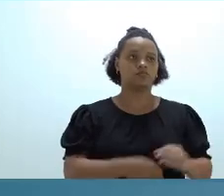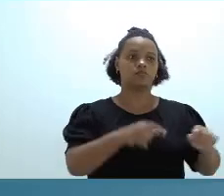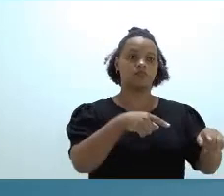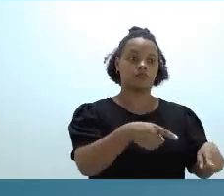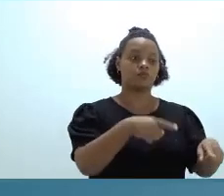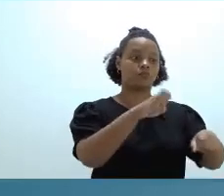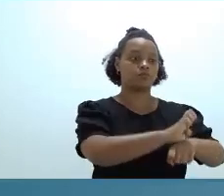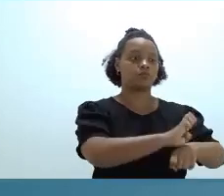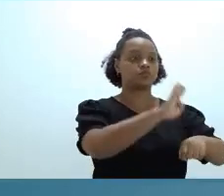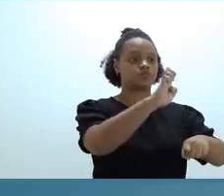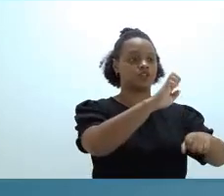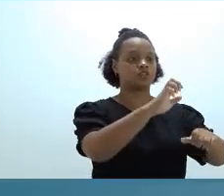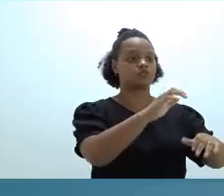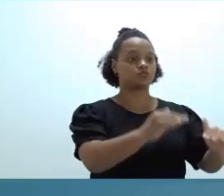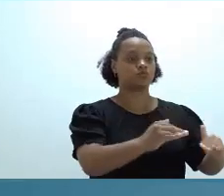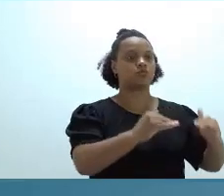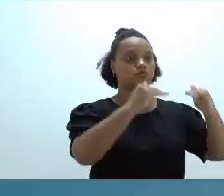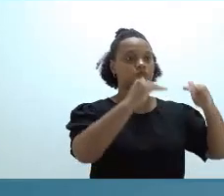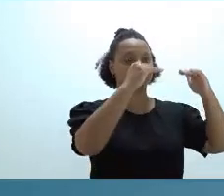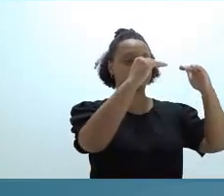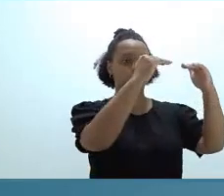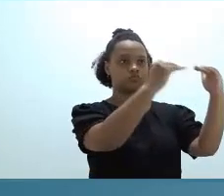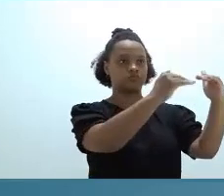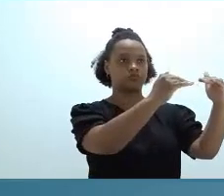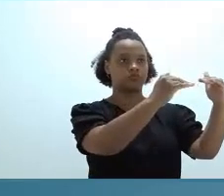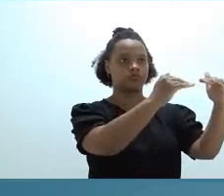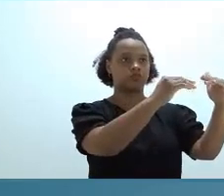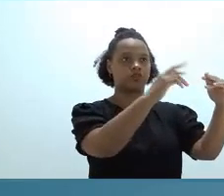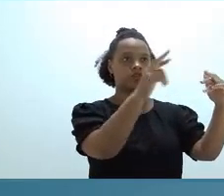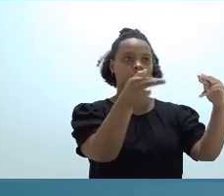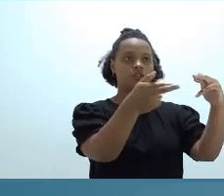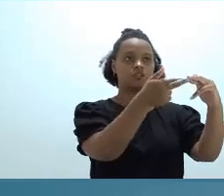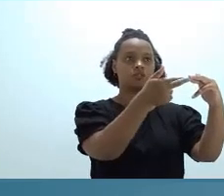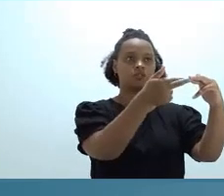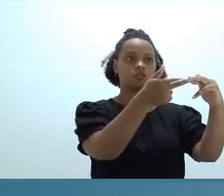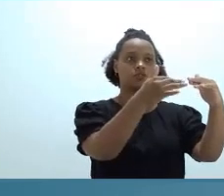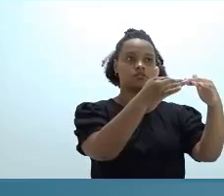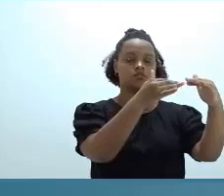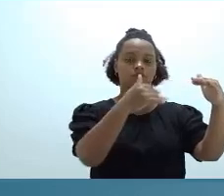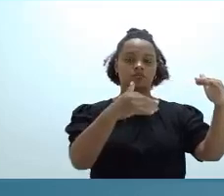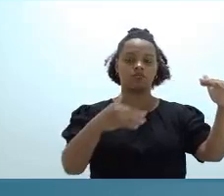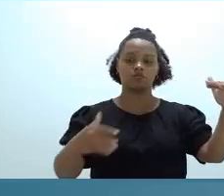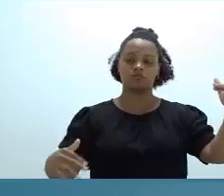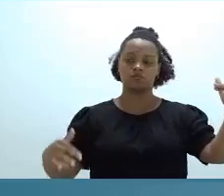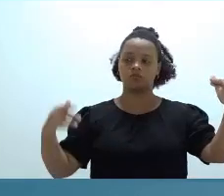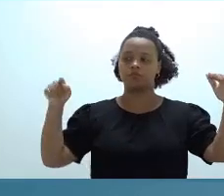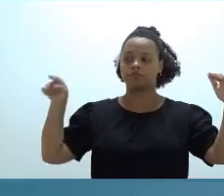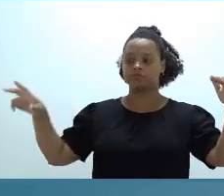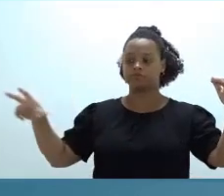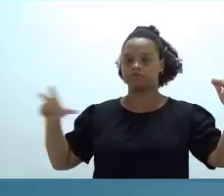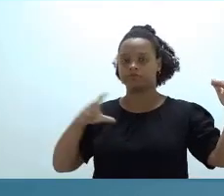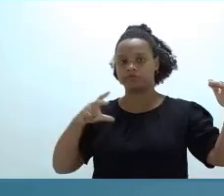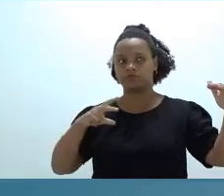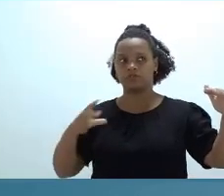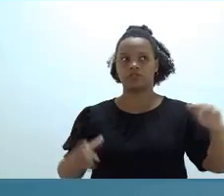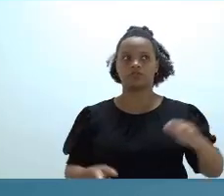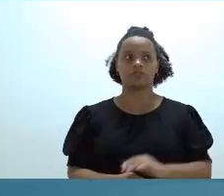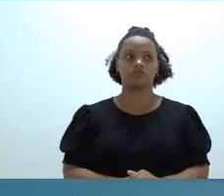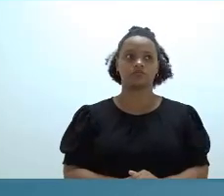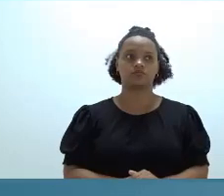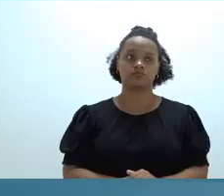coloca em posição superior em relação aos entes privados. Em